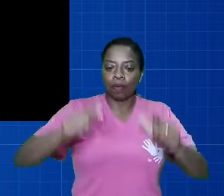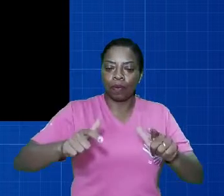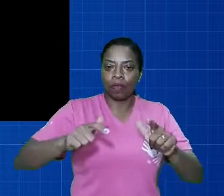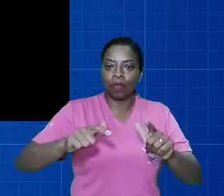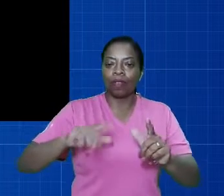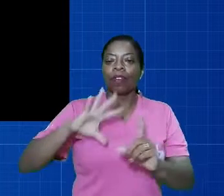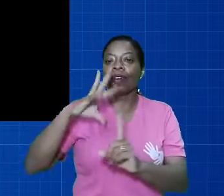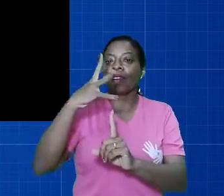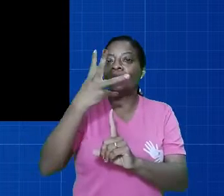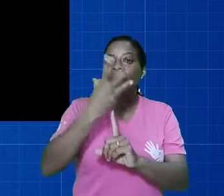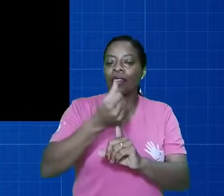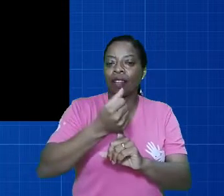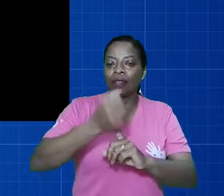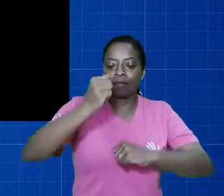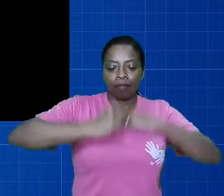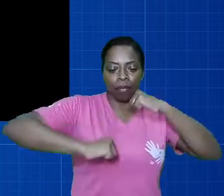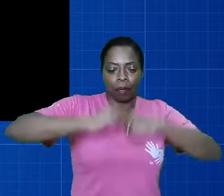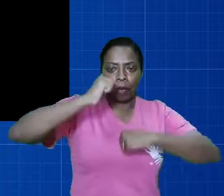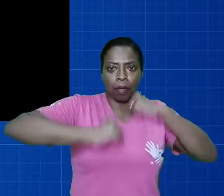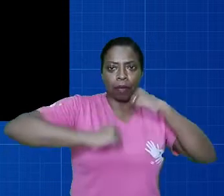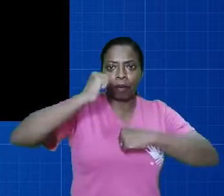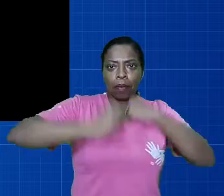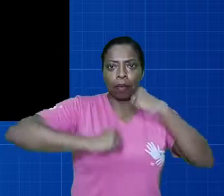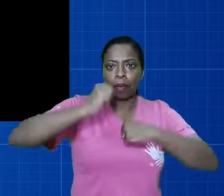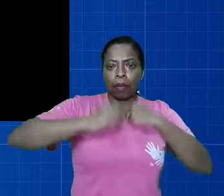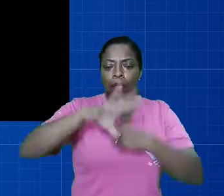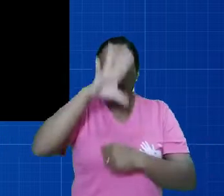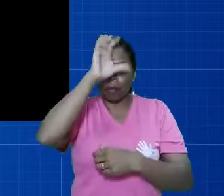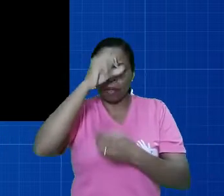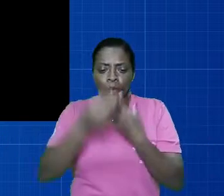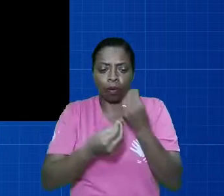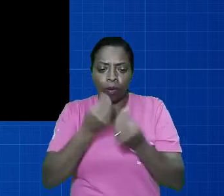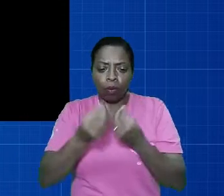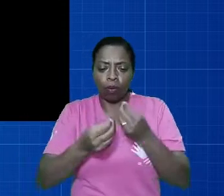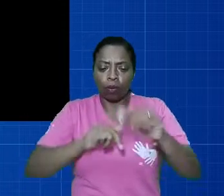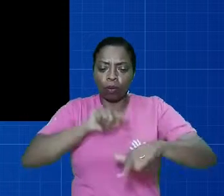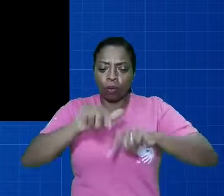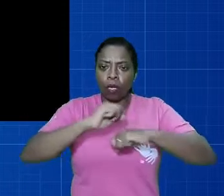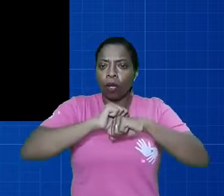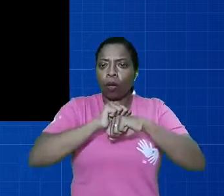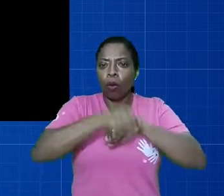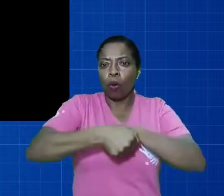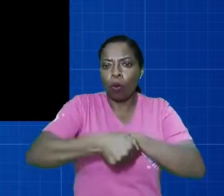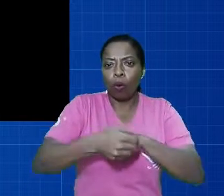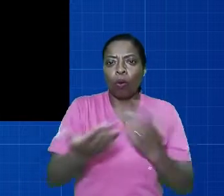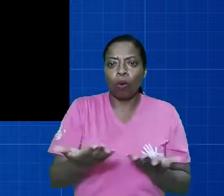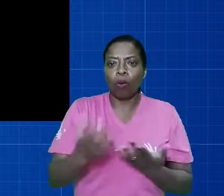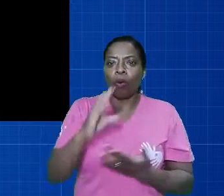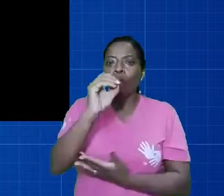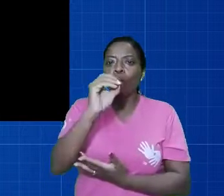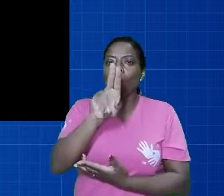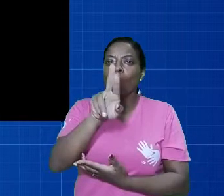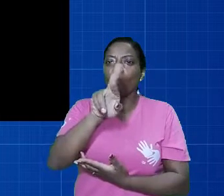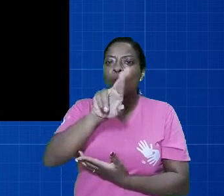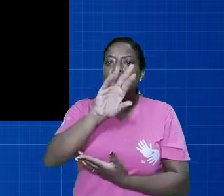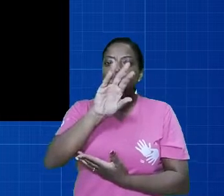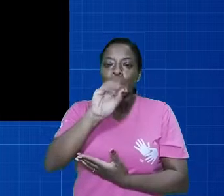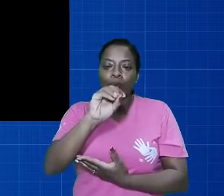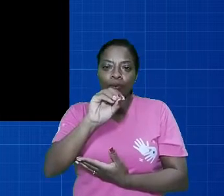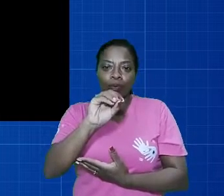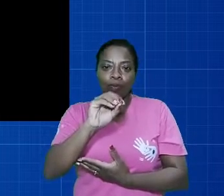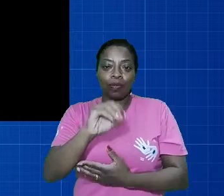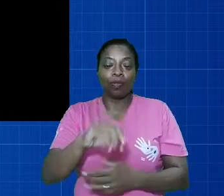Aqui os alunos estão numa aula sobre trabalhos em couro. Ah, É uma foto, essa foto é da década de